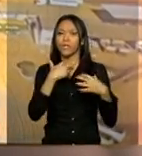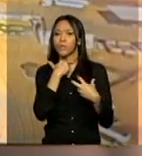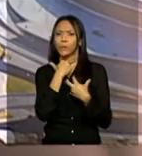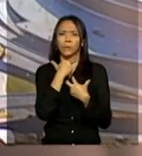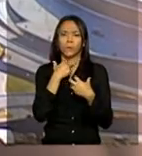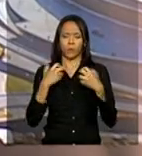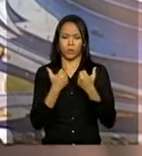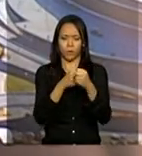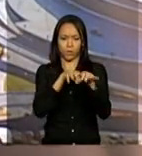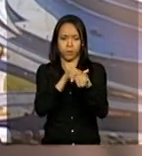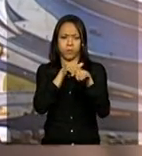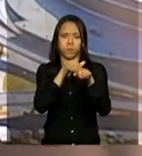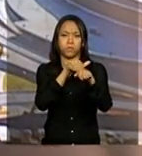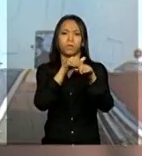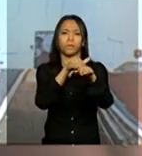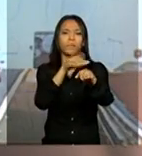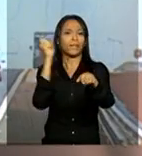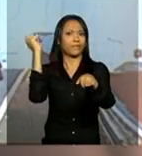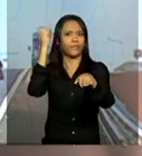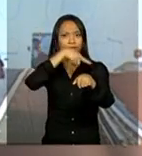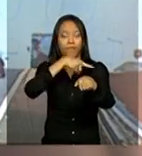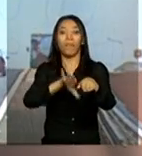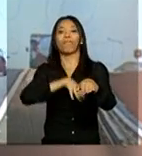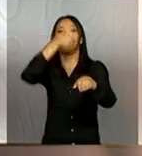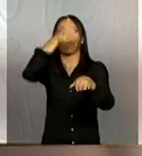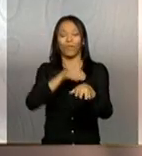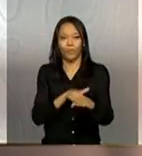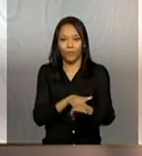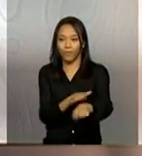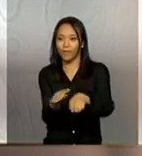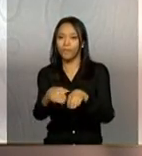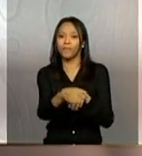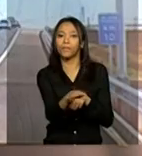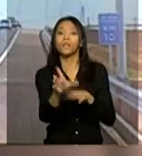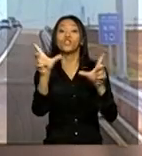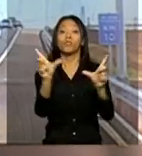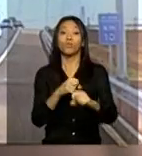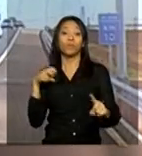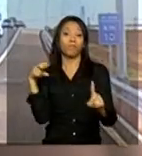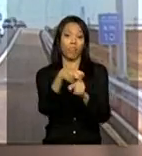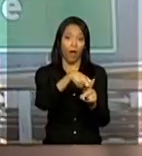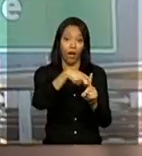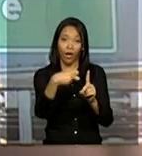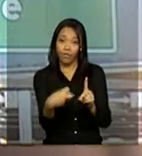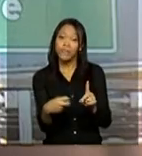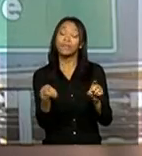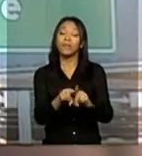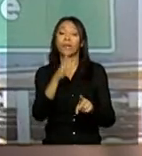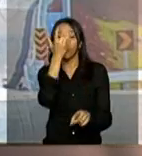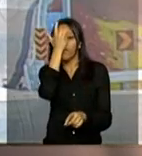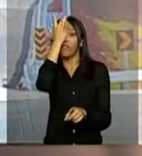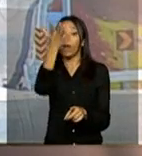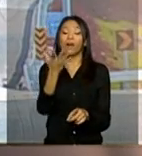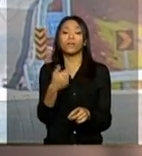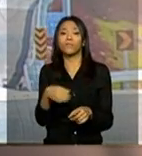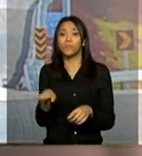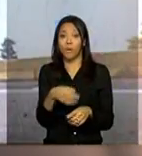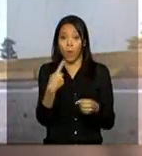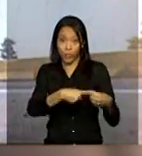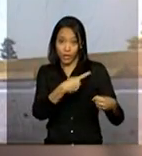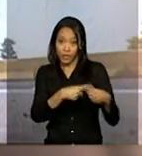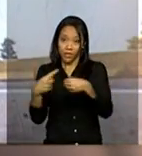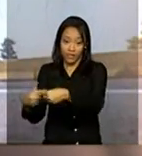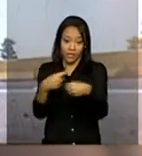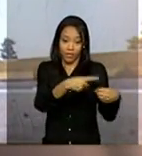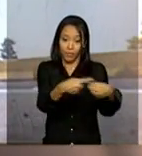o trânsito na região metropolitana de Porto Alegre. Além de diminuir os acidentes, a nova rodovia facilita a circulação entre os municípios